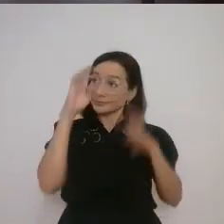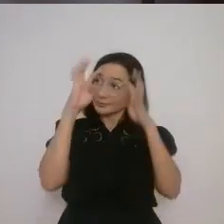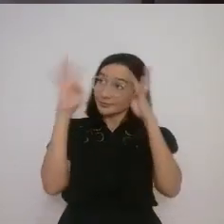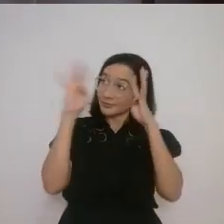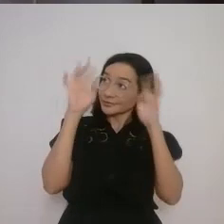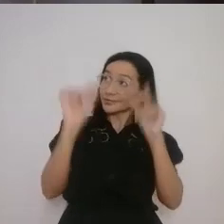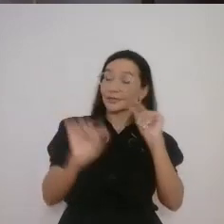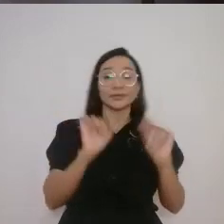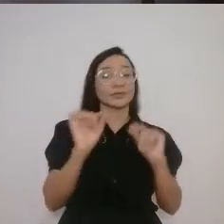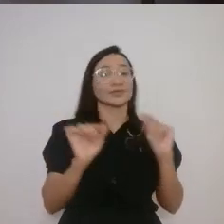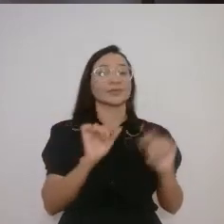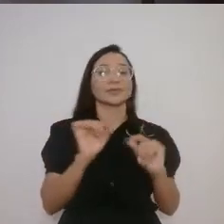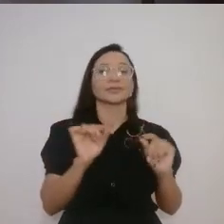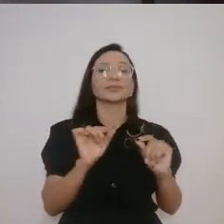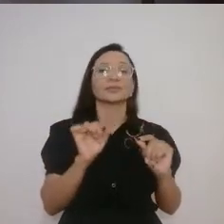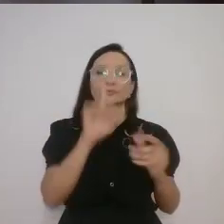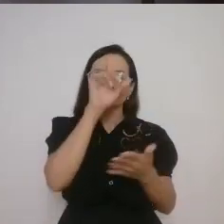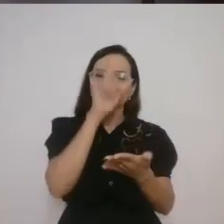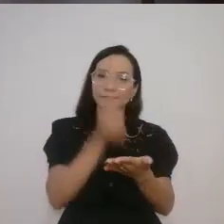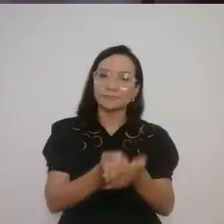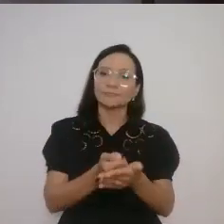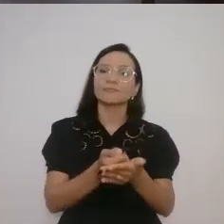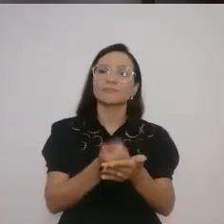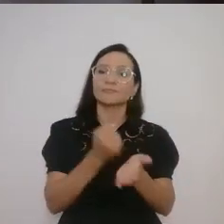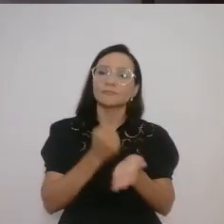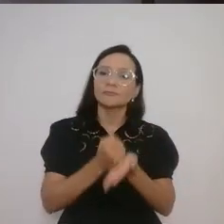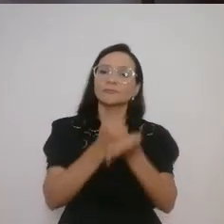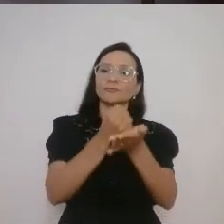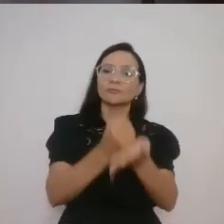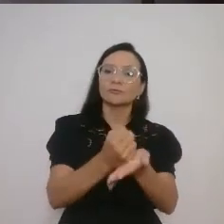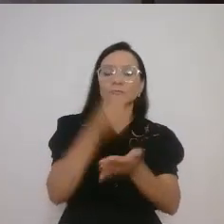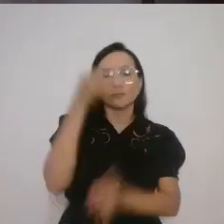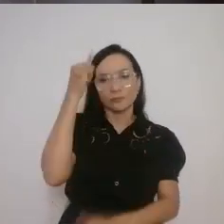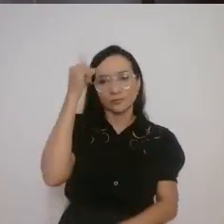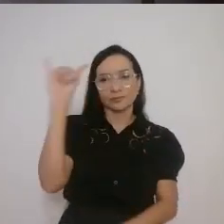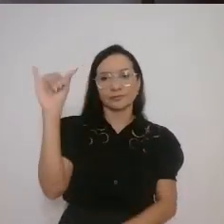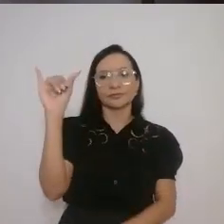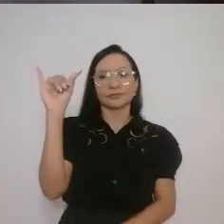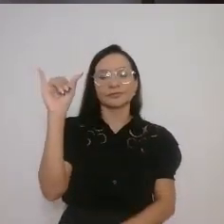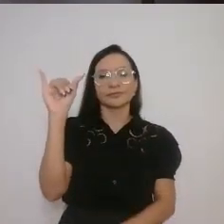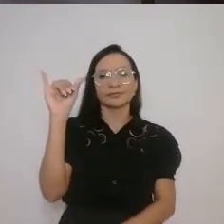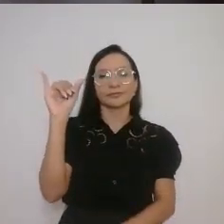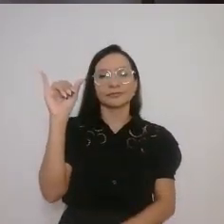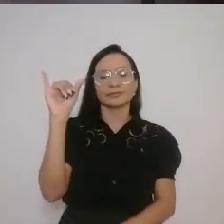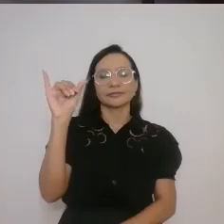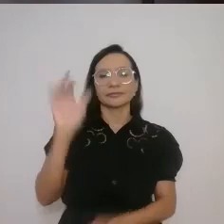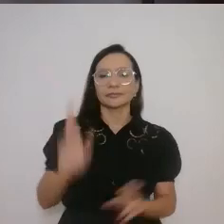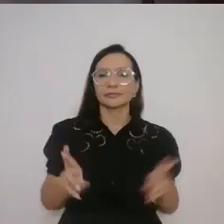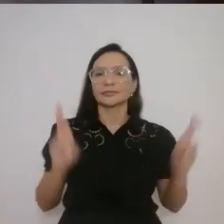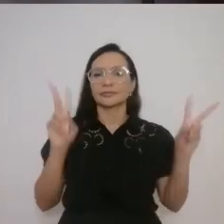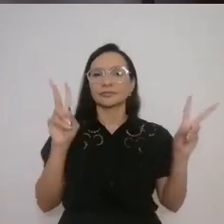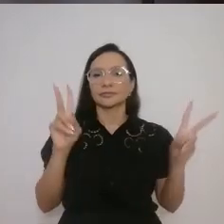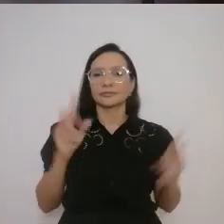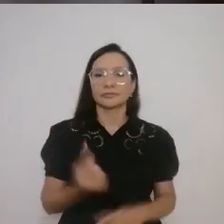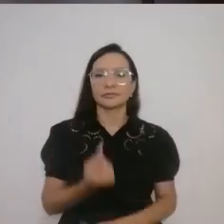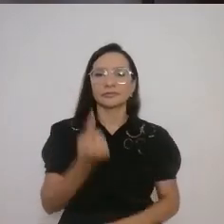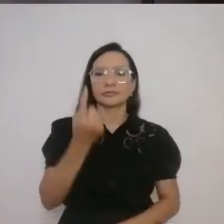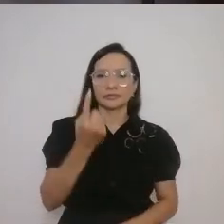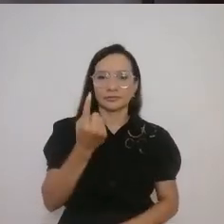poderia ajudar a evitar esse conflito seria o primeiro relator que declarar nula a questão